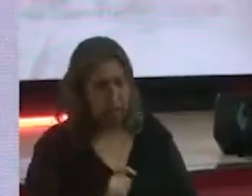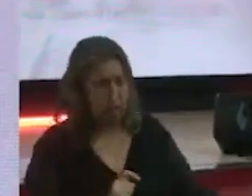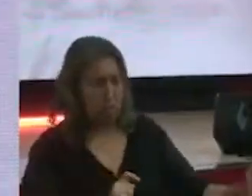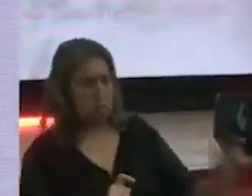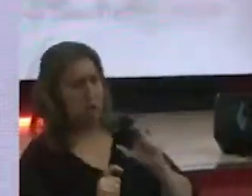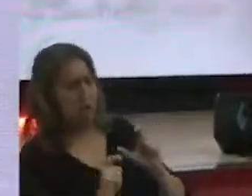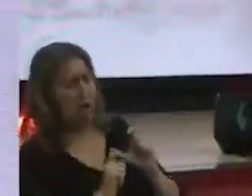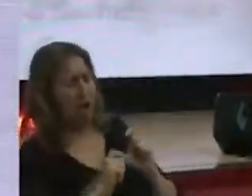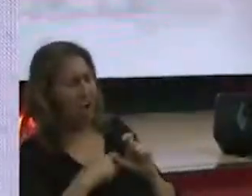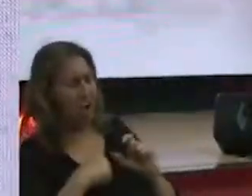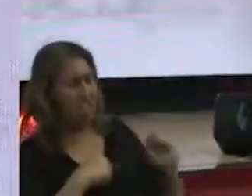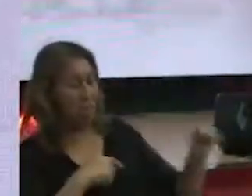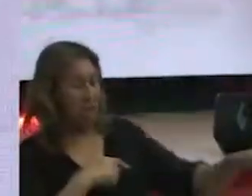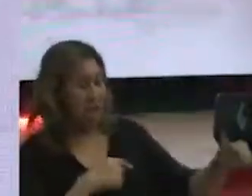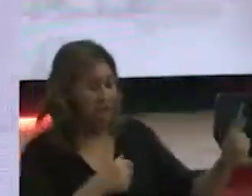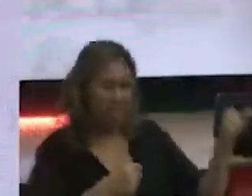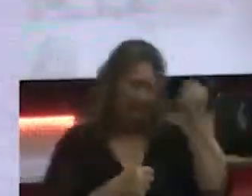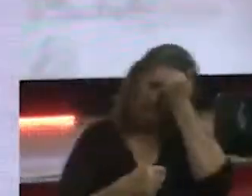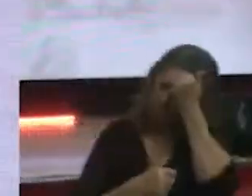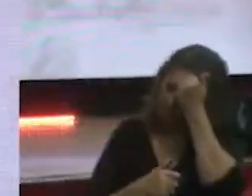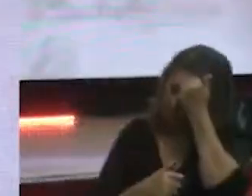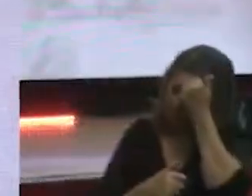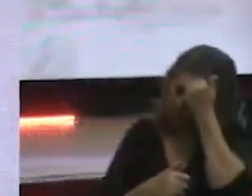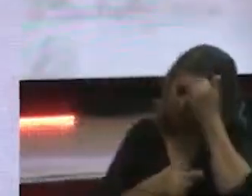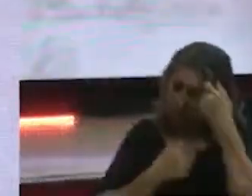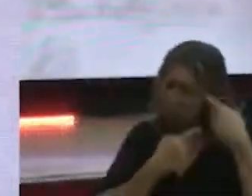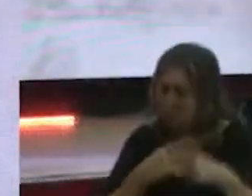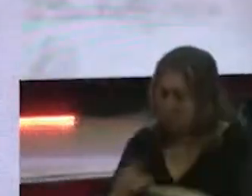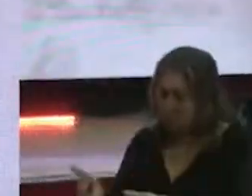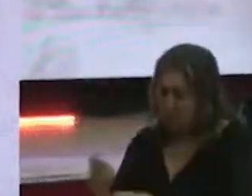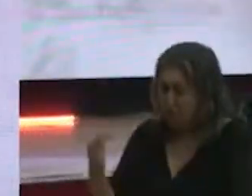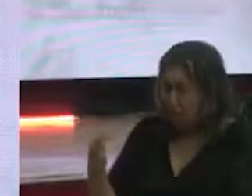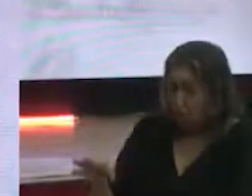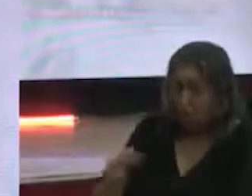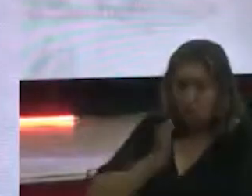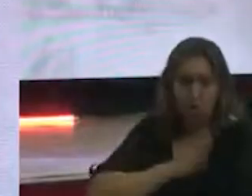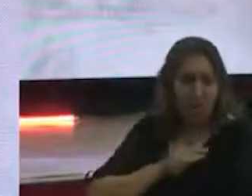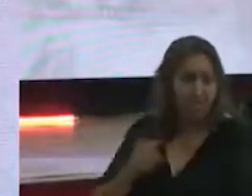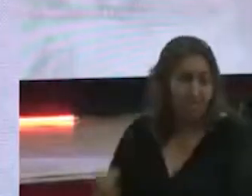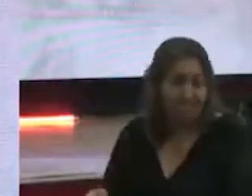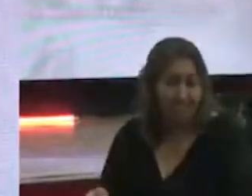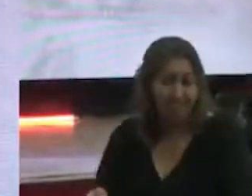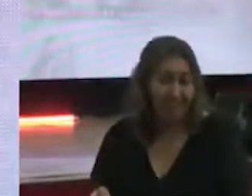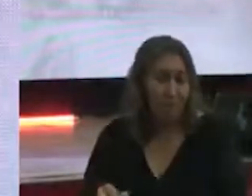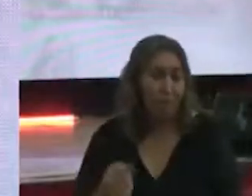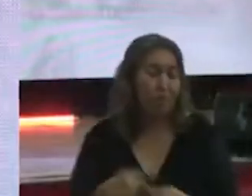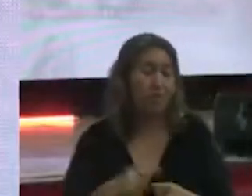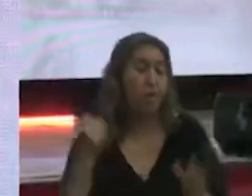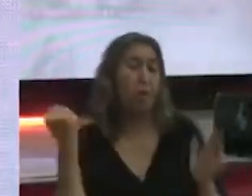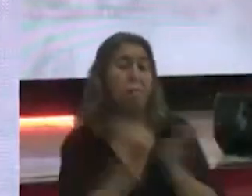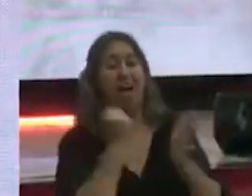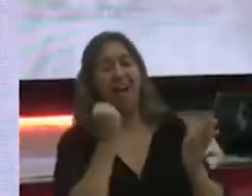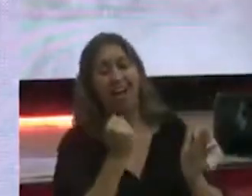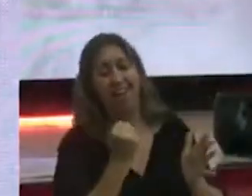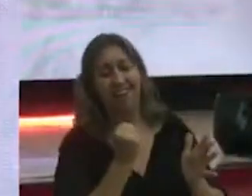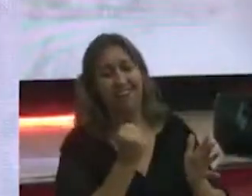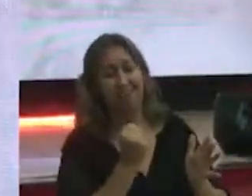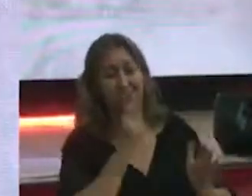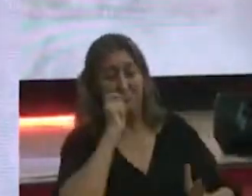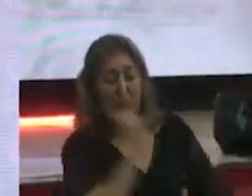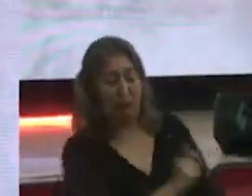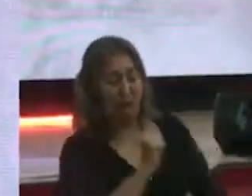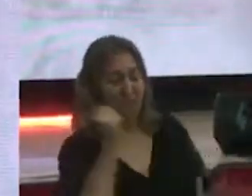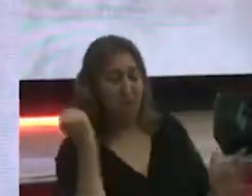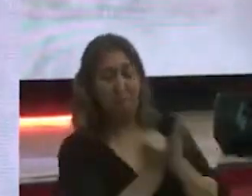para sua esposa que vai ferir o coração dela isso vai carregar por anos porque por causa de uma